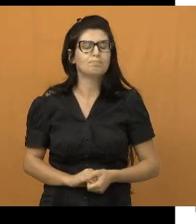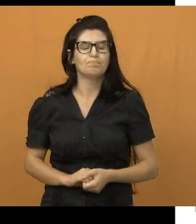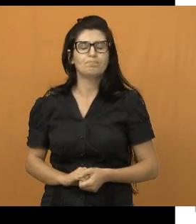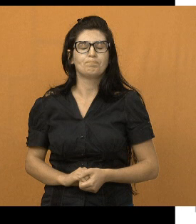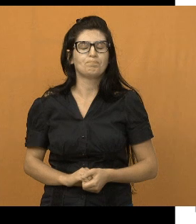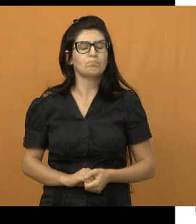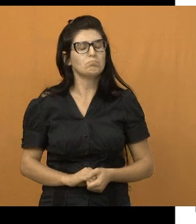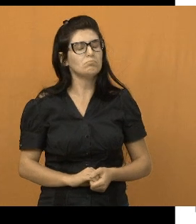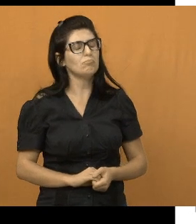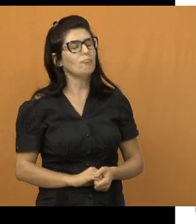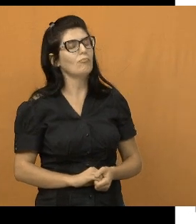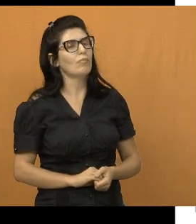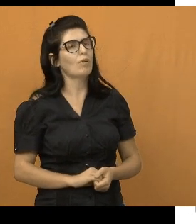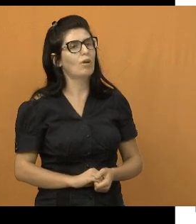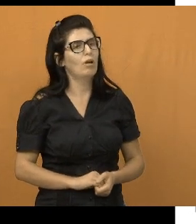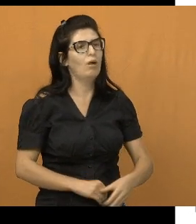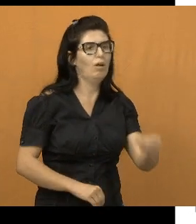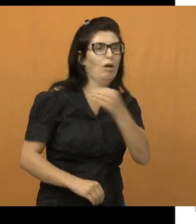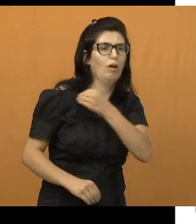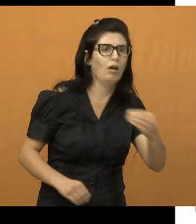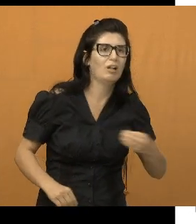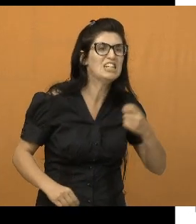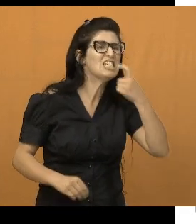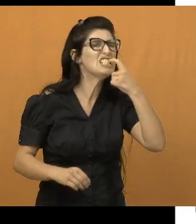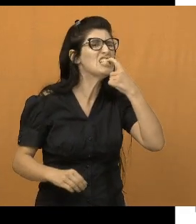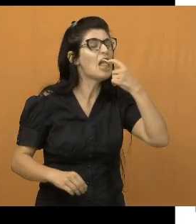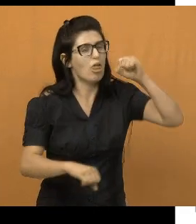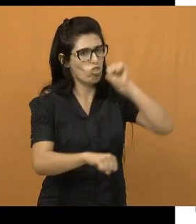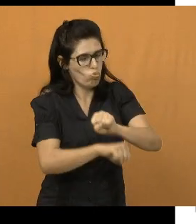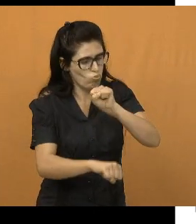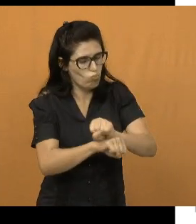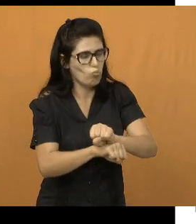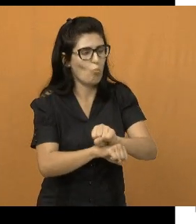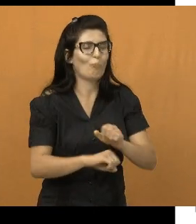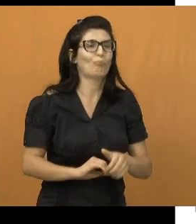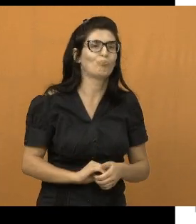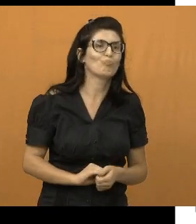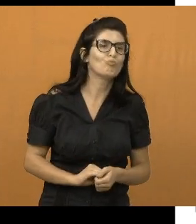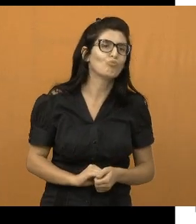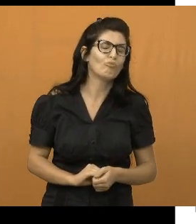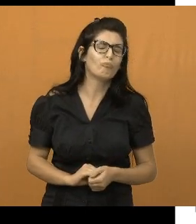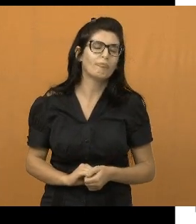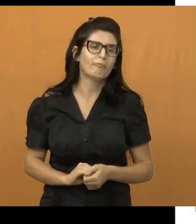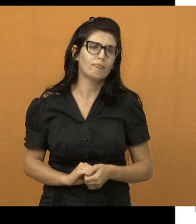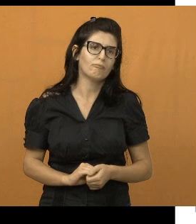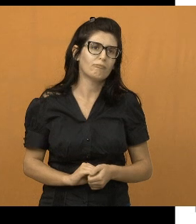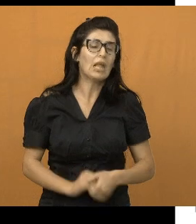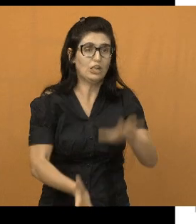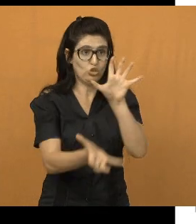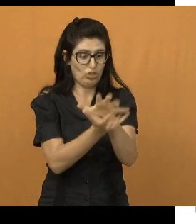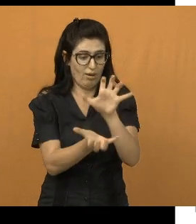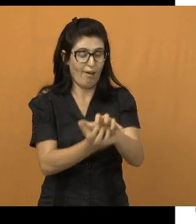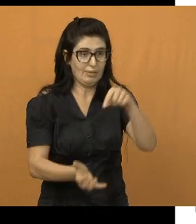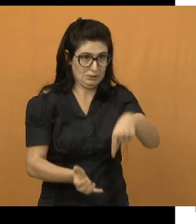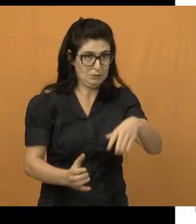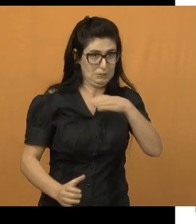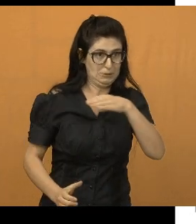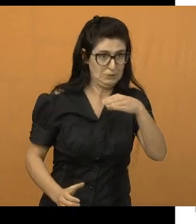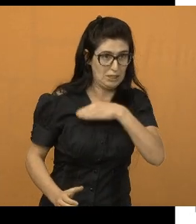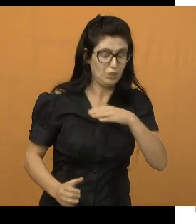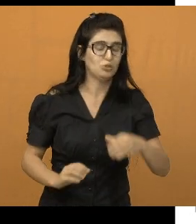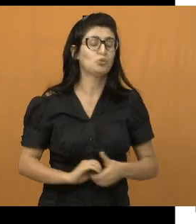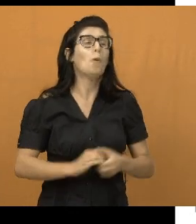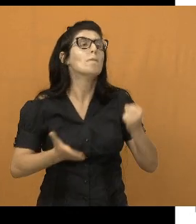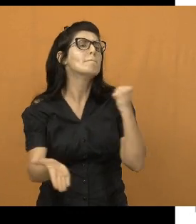Com relação ao atendimento odontológico na rede de Jacareí, na